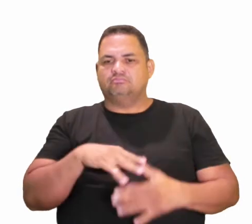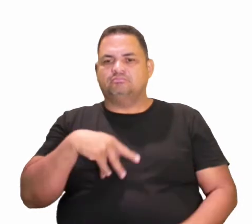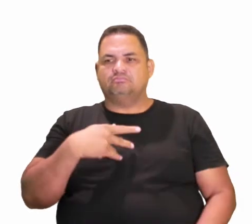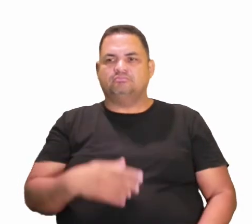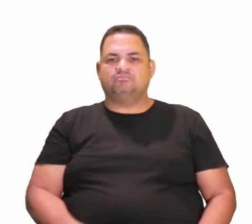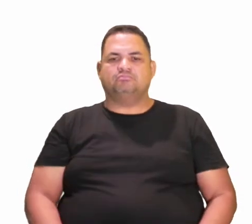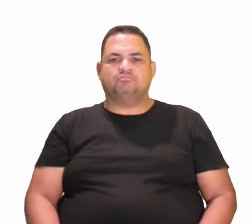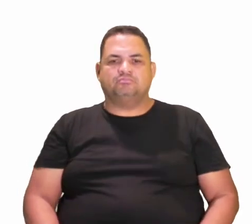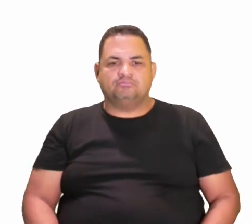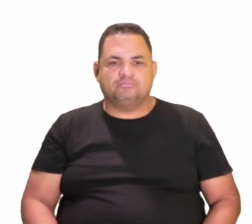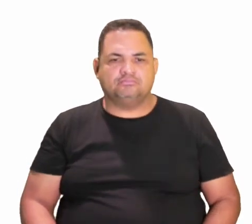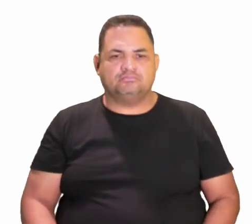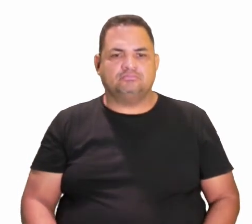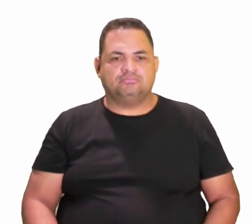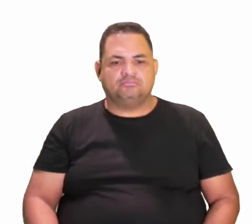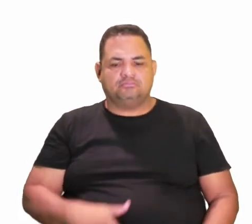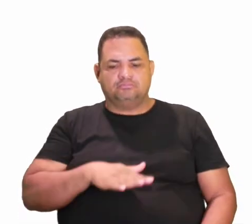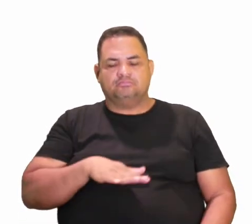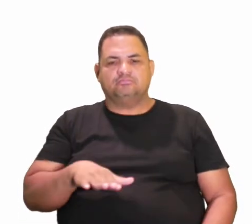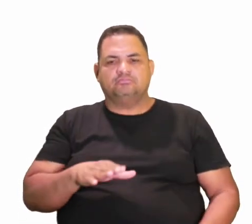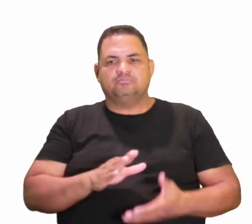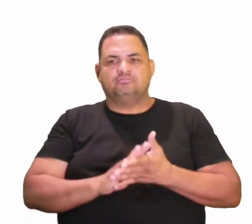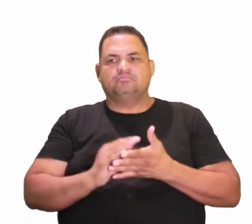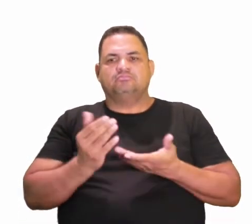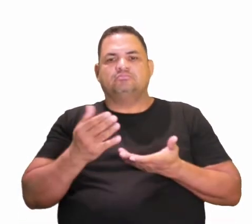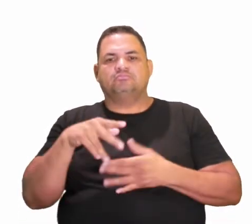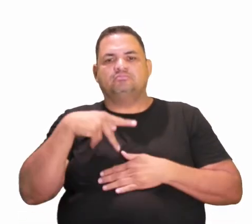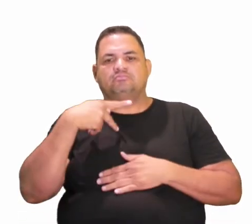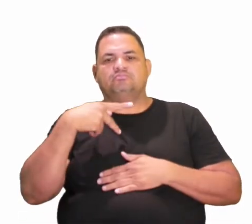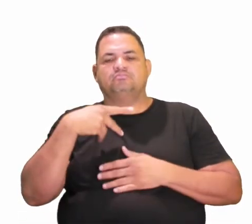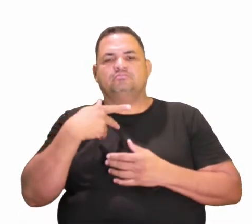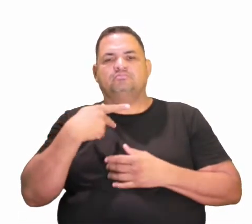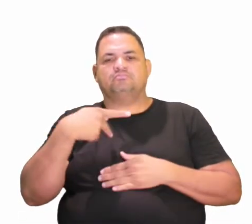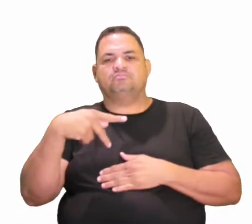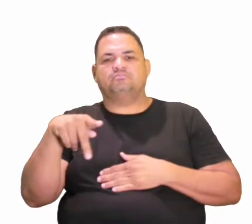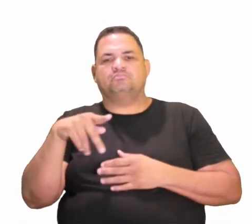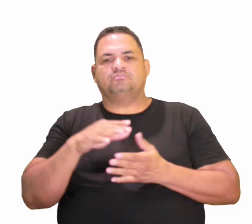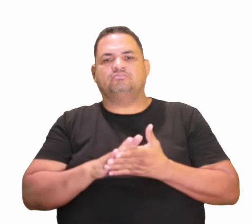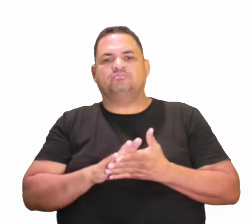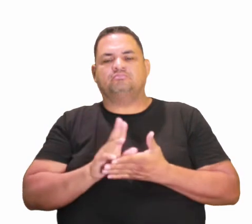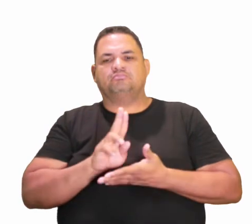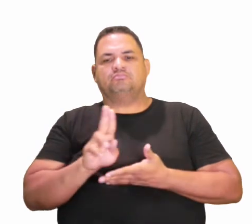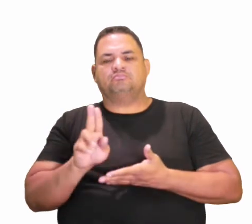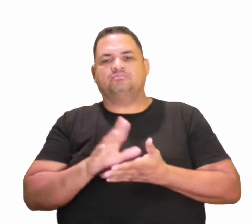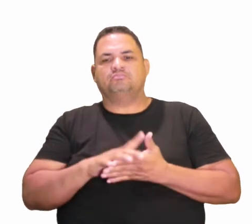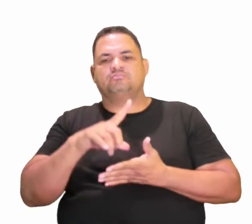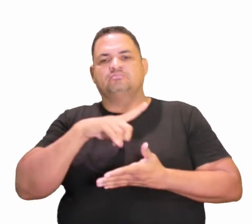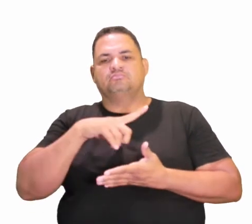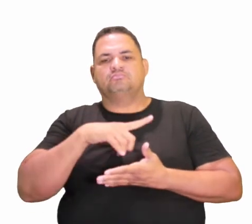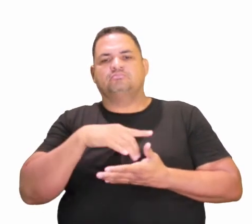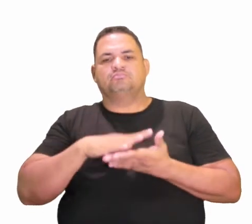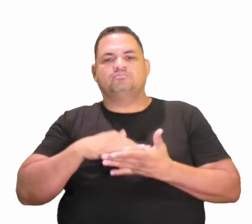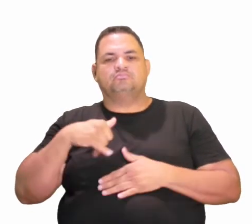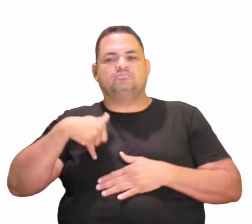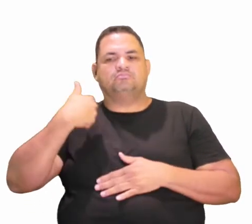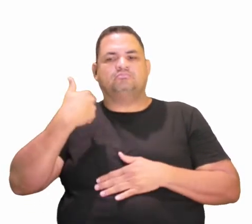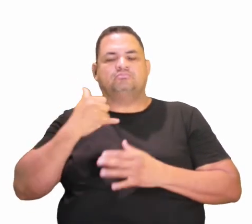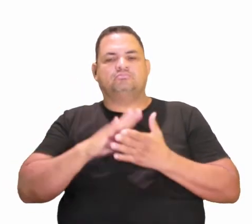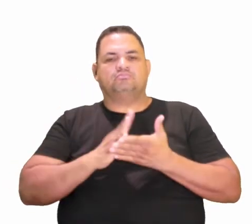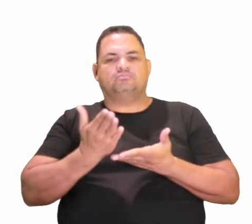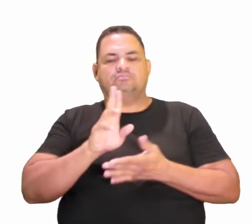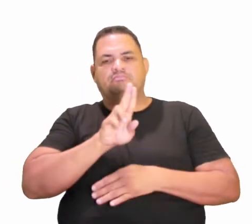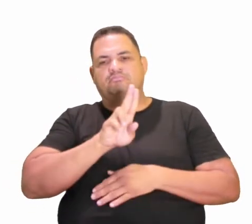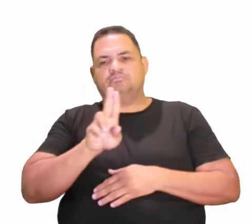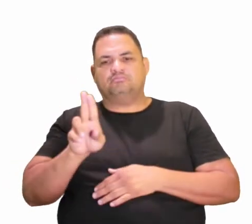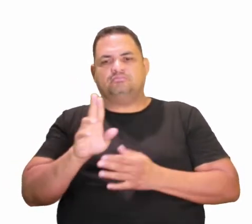você ser uma kid, uma criança exatamente para ser chamada de kids. É bem comum você já ter uma certa idade e a sua mãe ou seu pai vai te